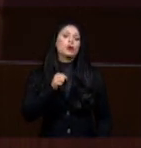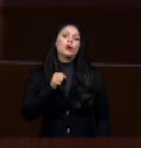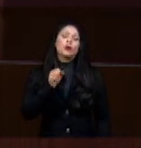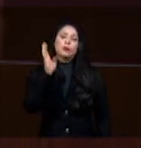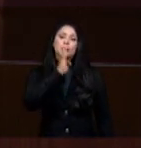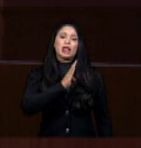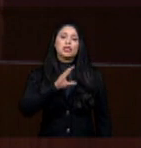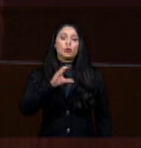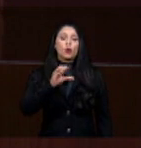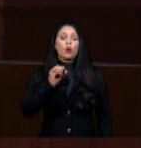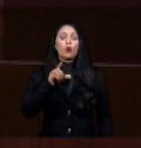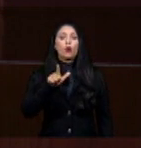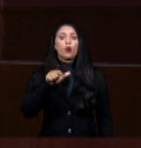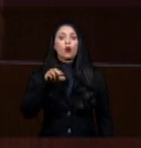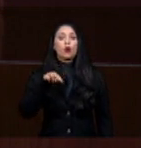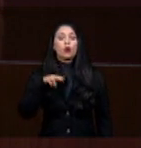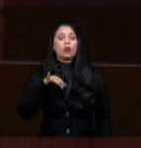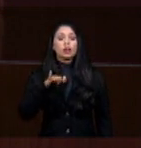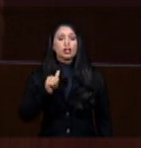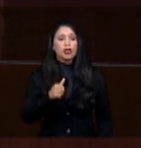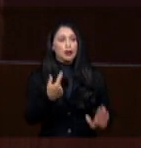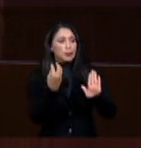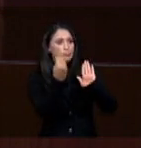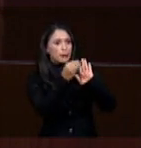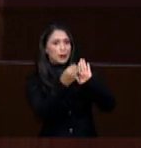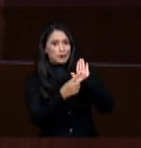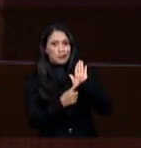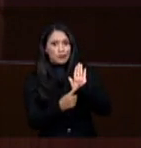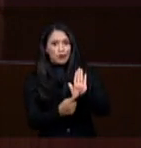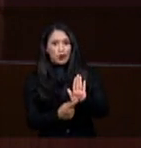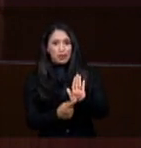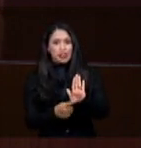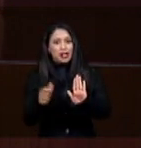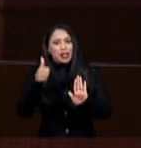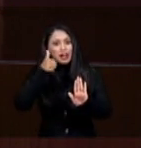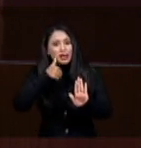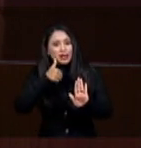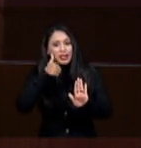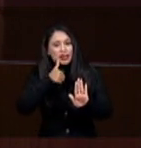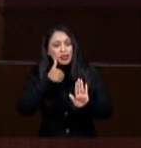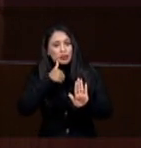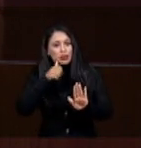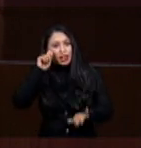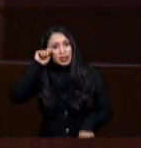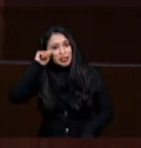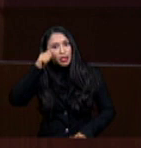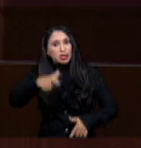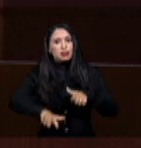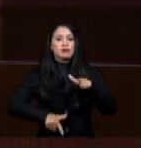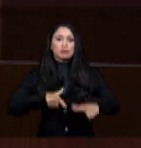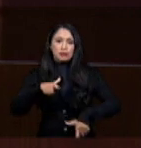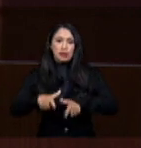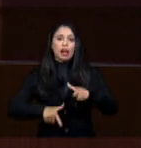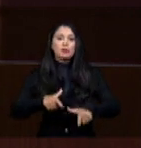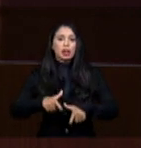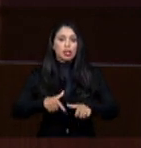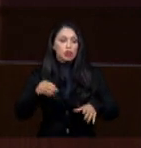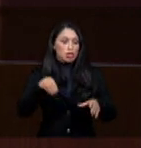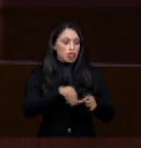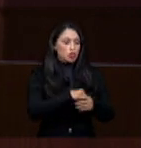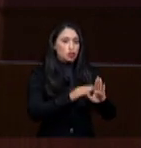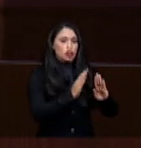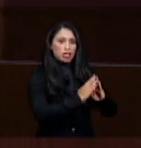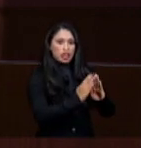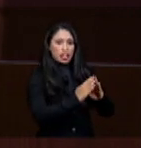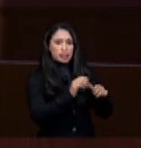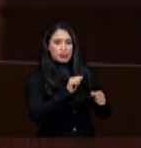as suas ilustrações demonstram isso a invariavelmente mulheres negras trabalhando em casa